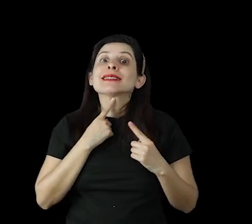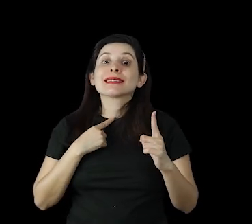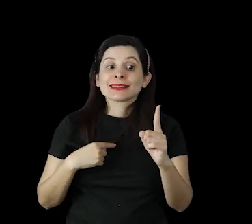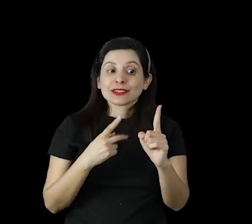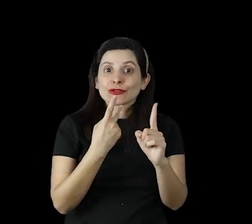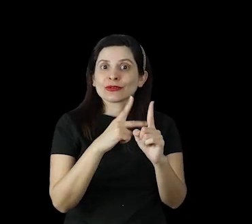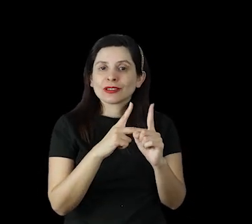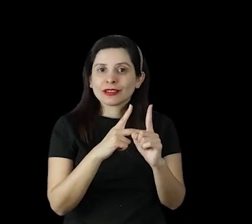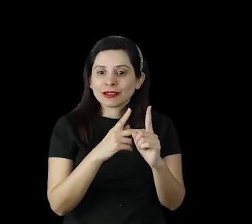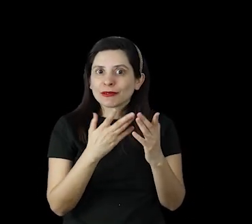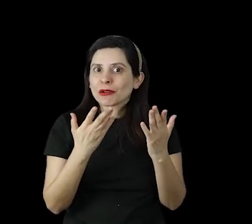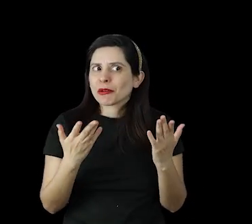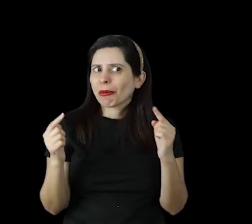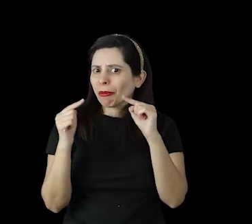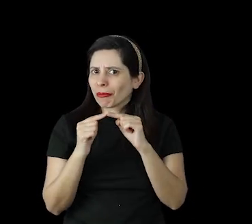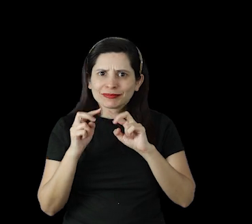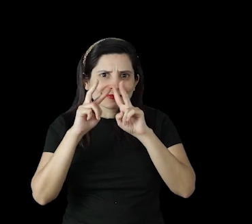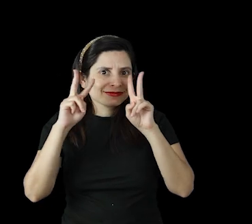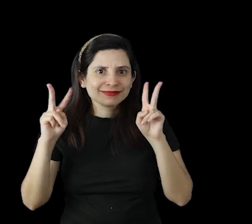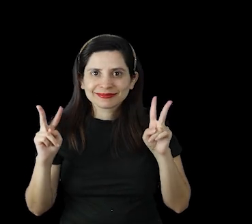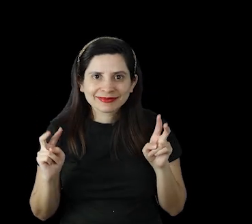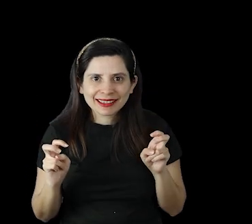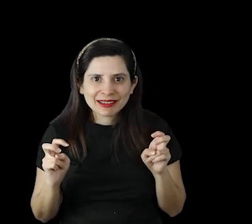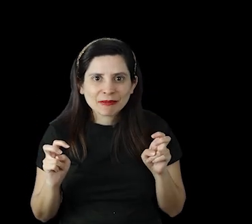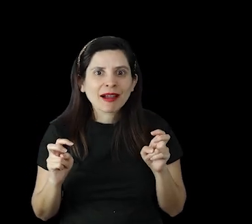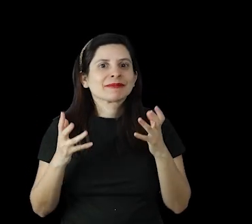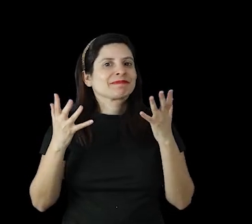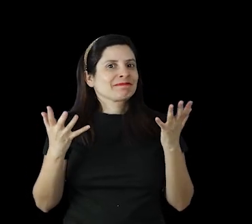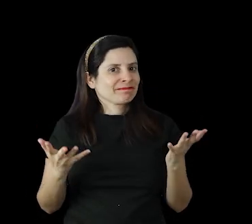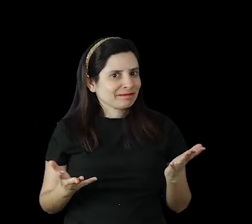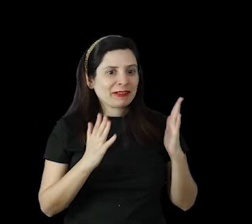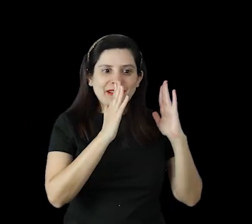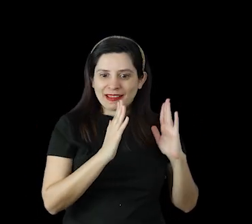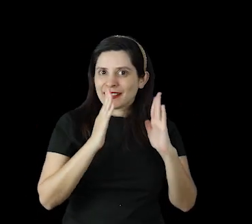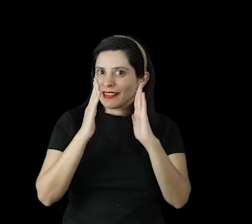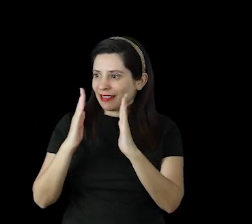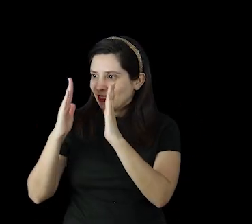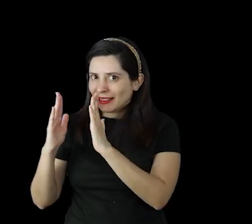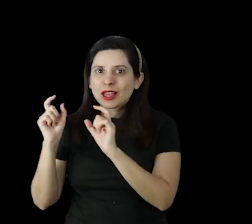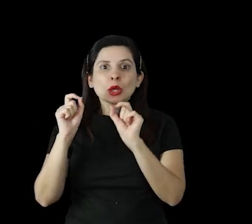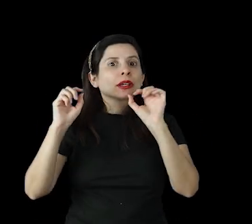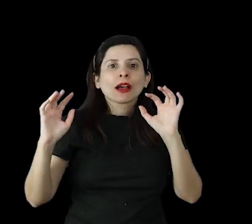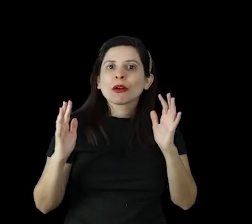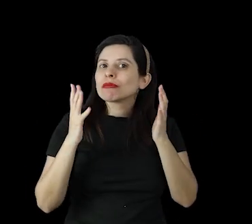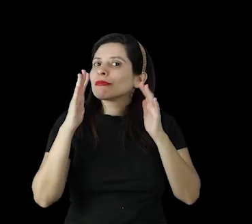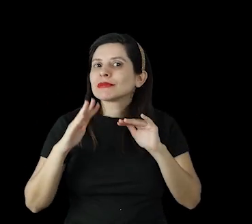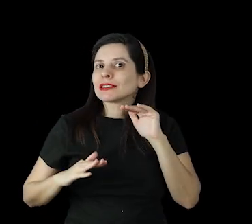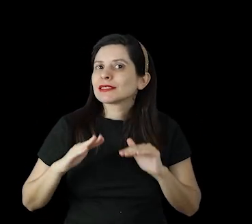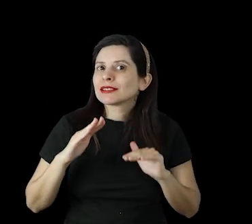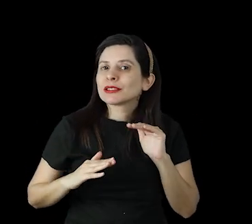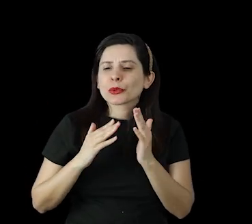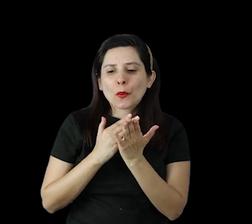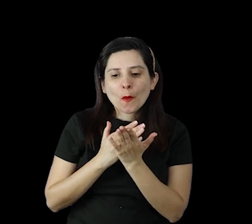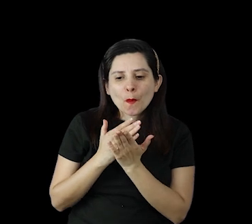tem a ver com o tema, né. Então é uma engrenagem. E o que que acontece às vezes, é que a gente